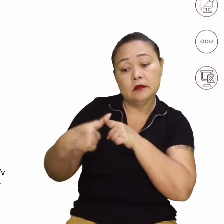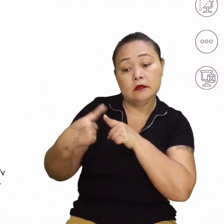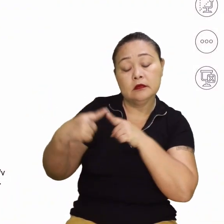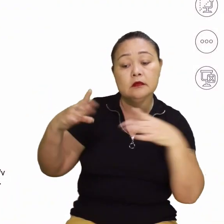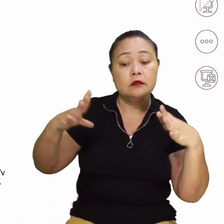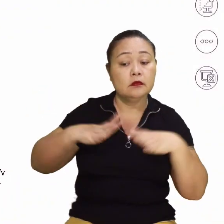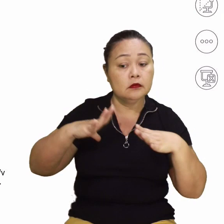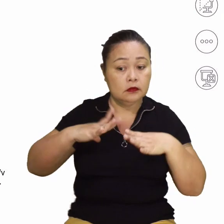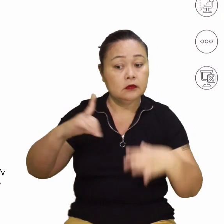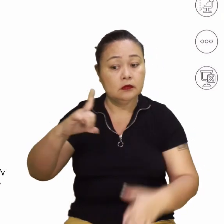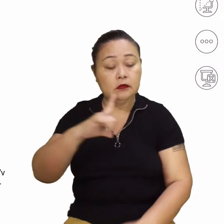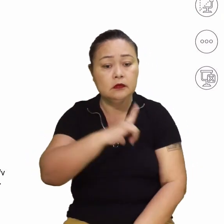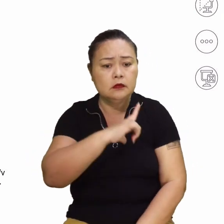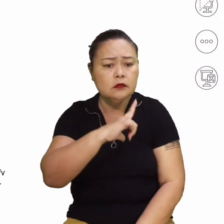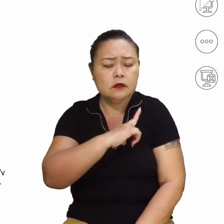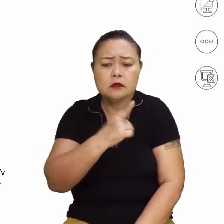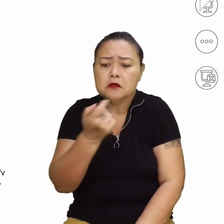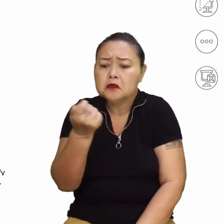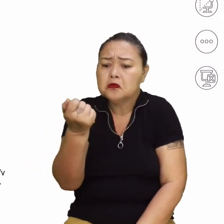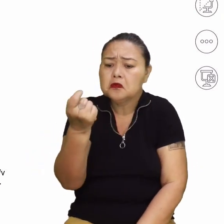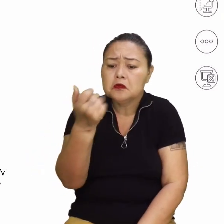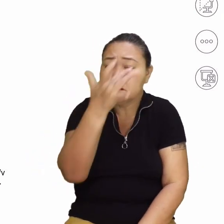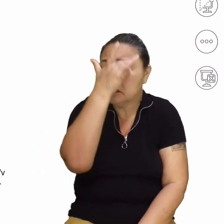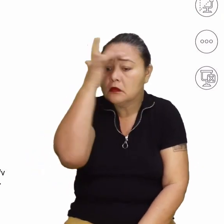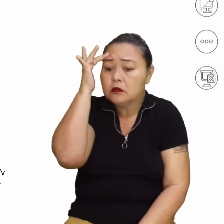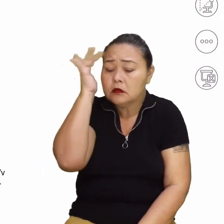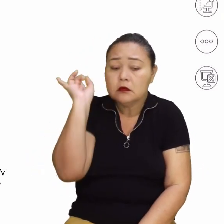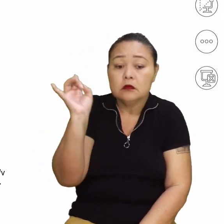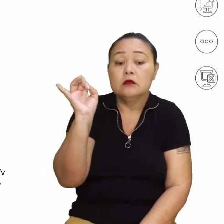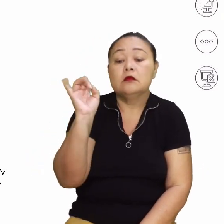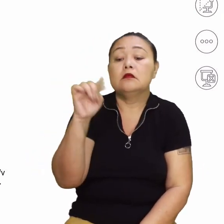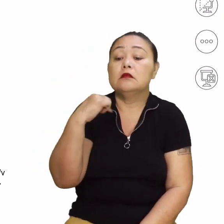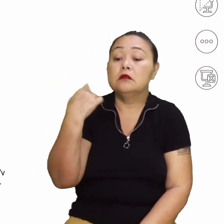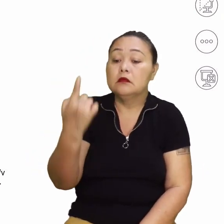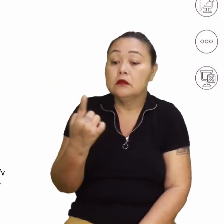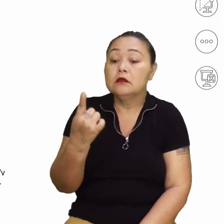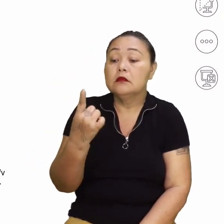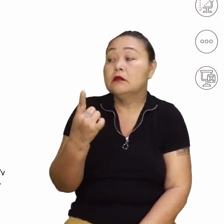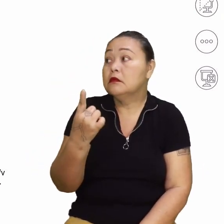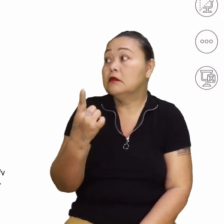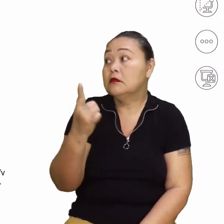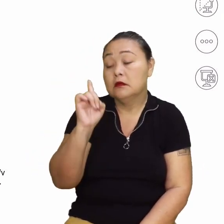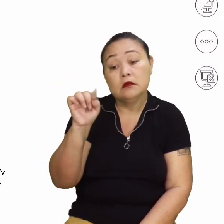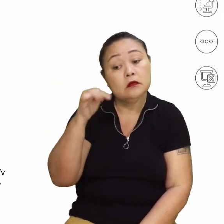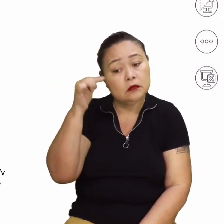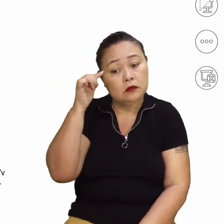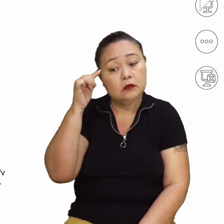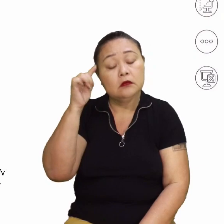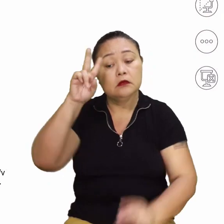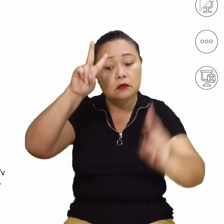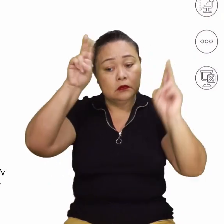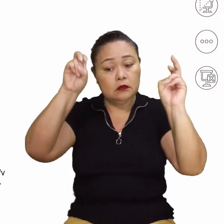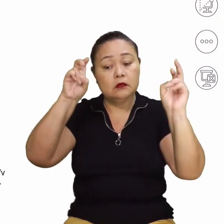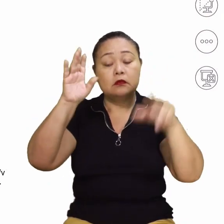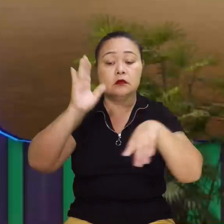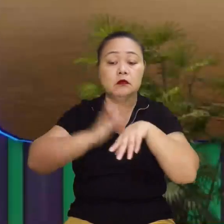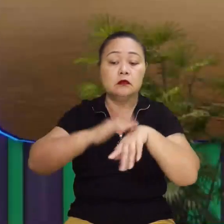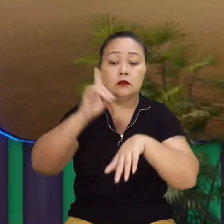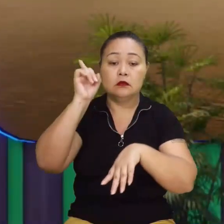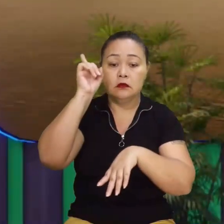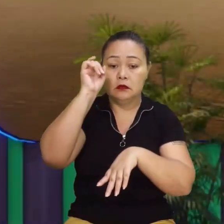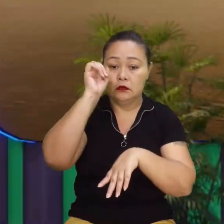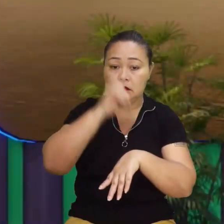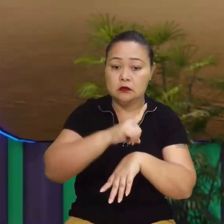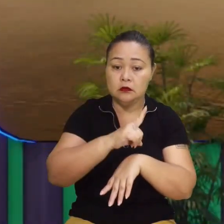essa cidades existem professor se tem pouquíssima gente olha isso é um assunto complexo chega como